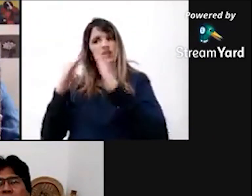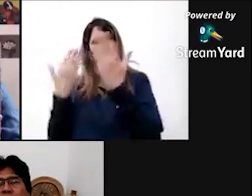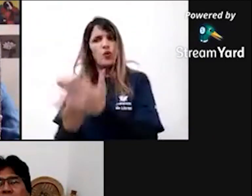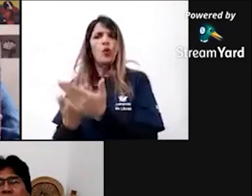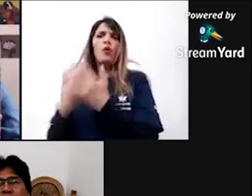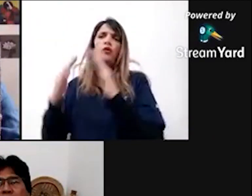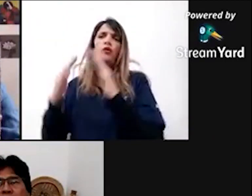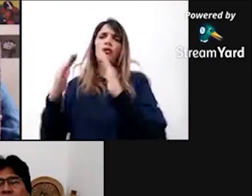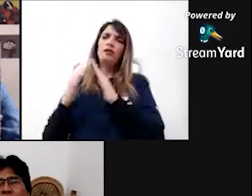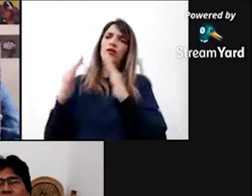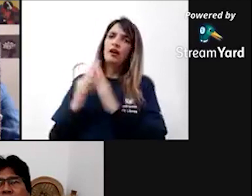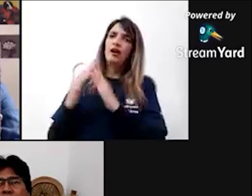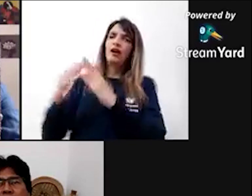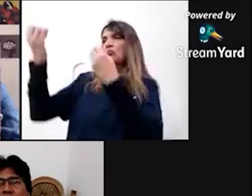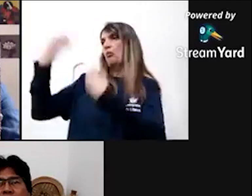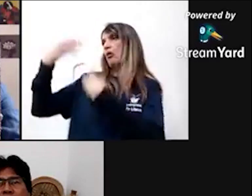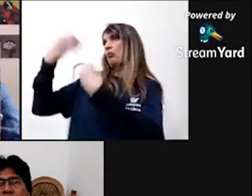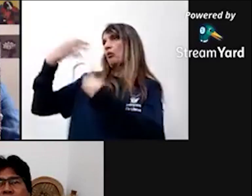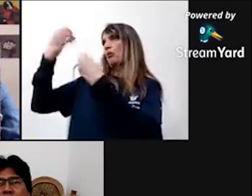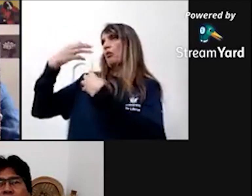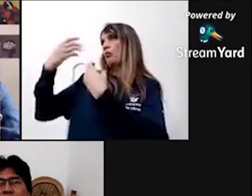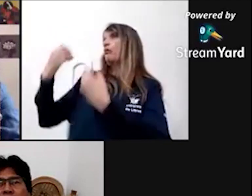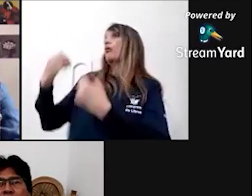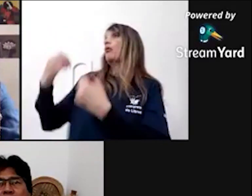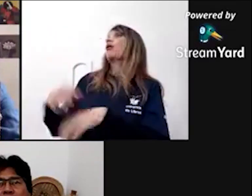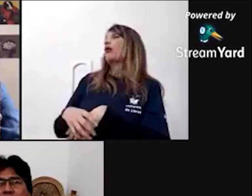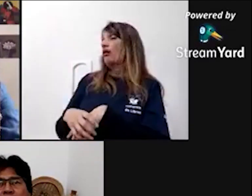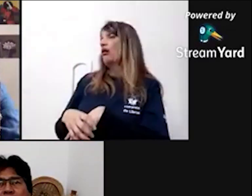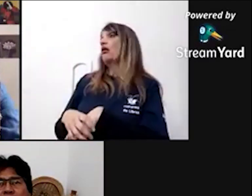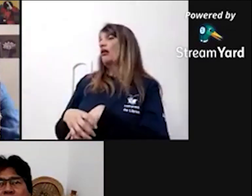escola, né? E como isso sempre chegou como